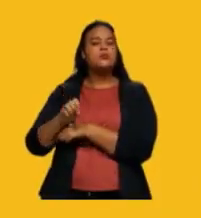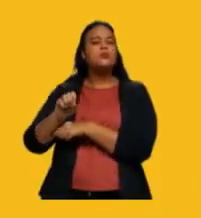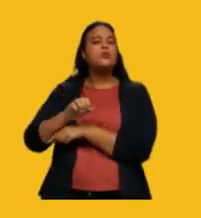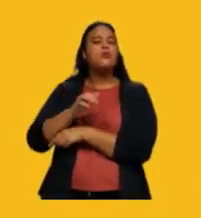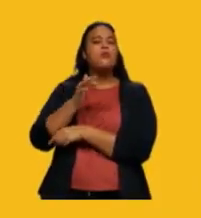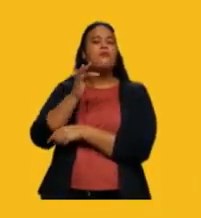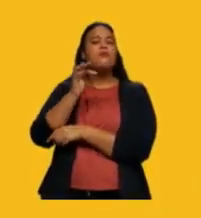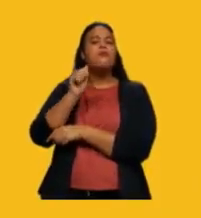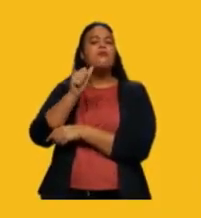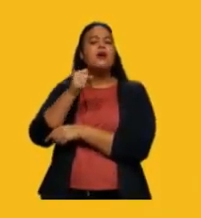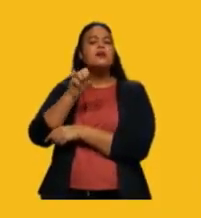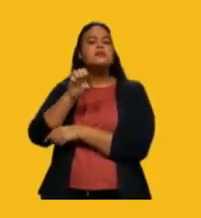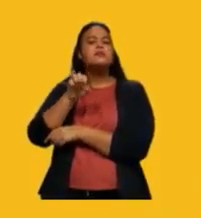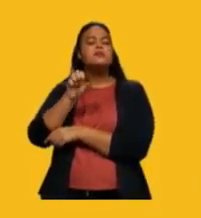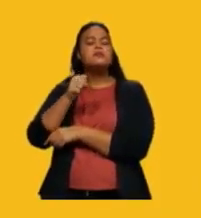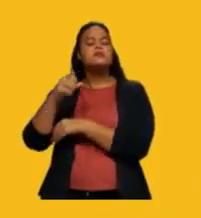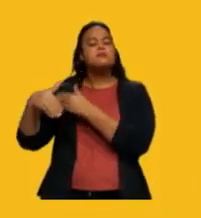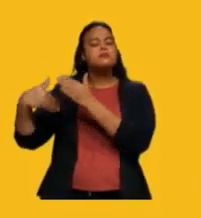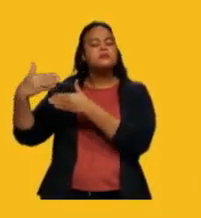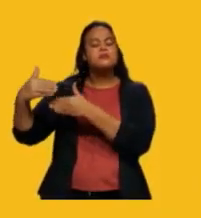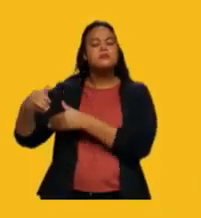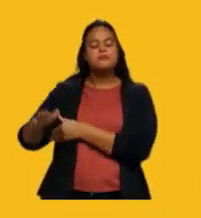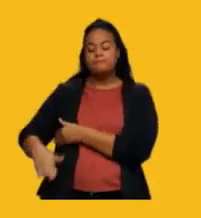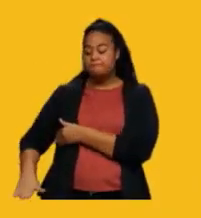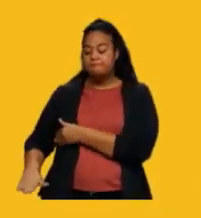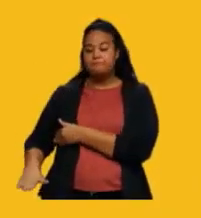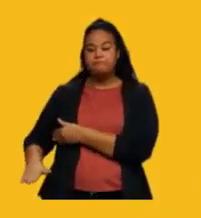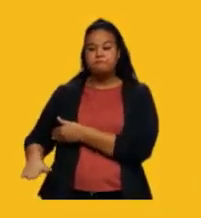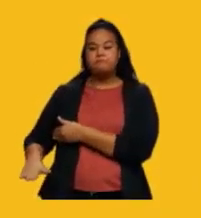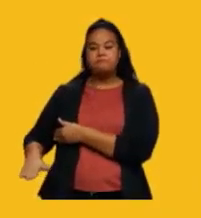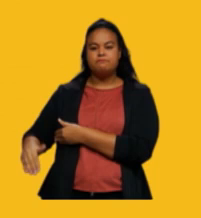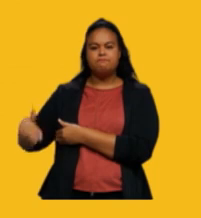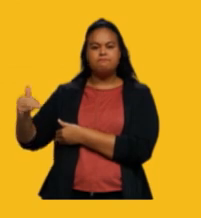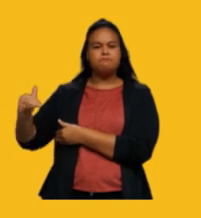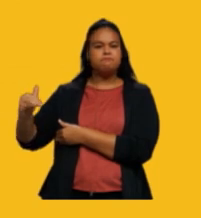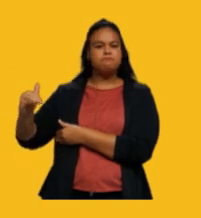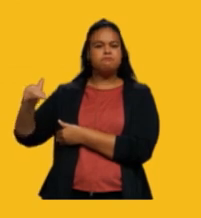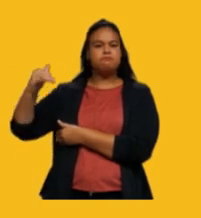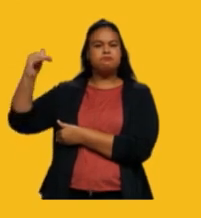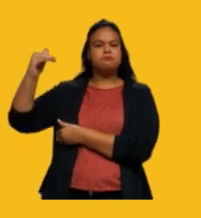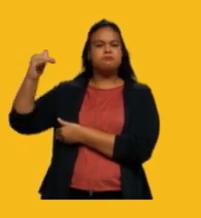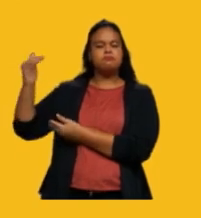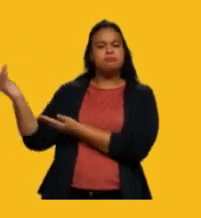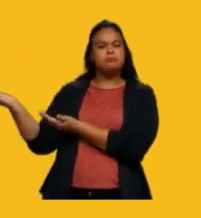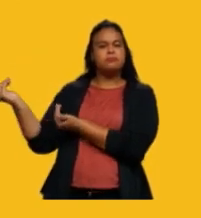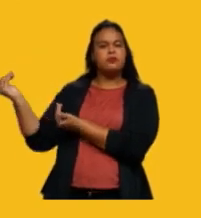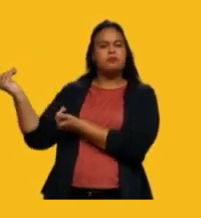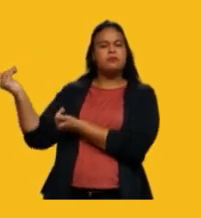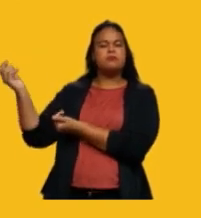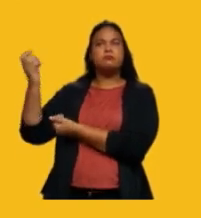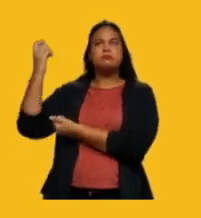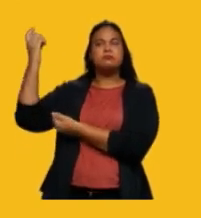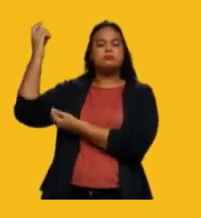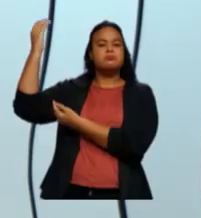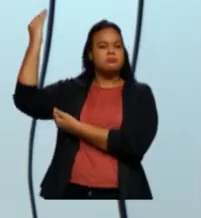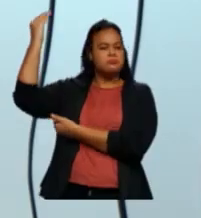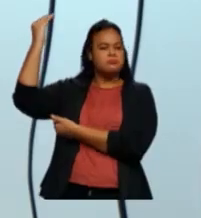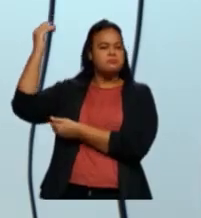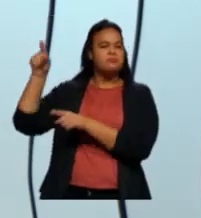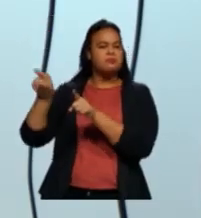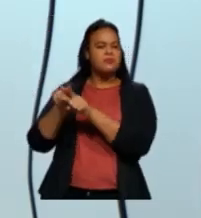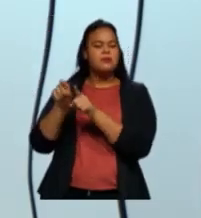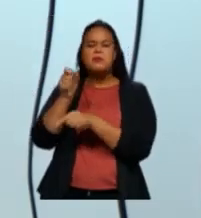que é a pré-adolescência, adolescência, adulto e idoso. O foco hoje vai ser